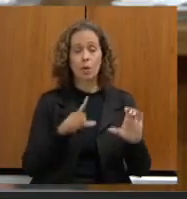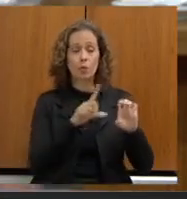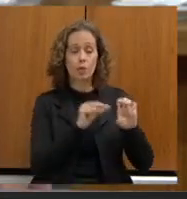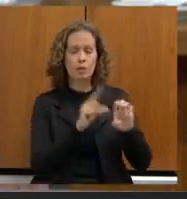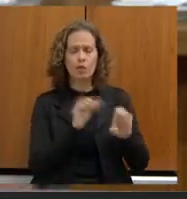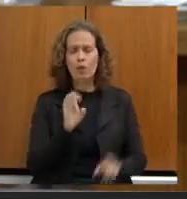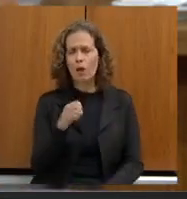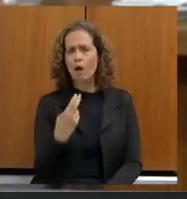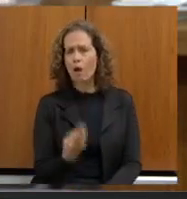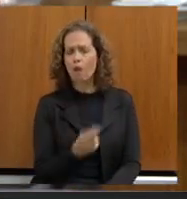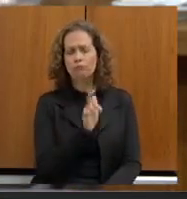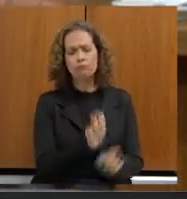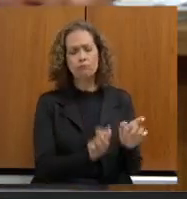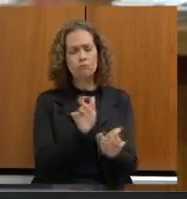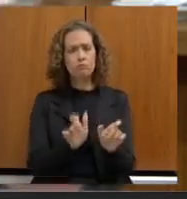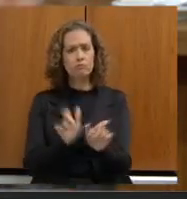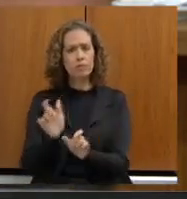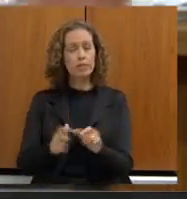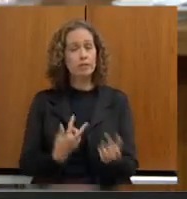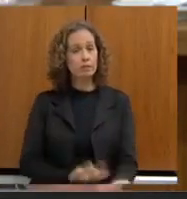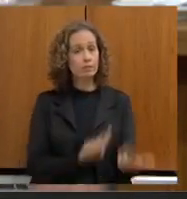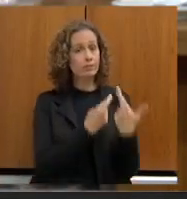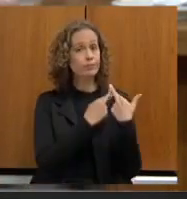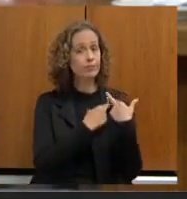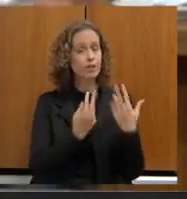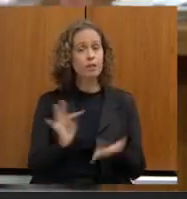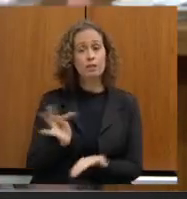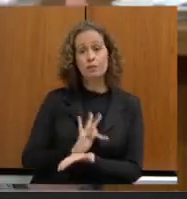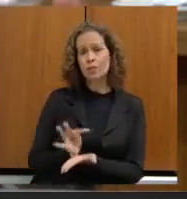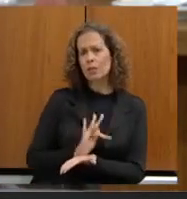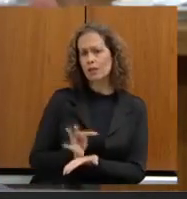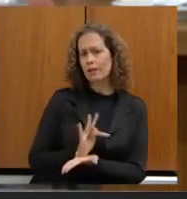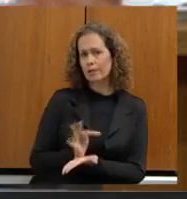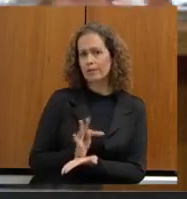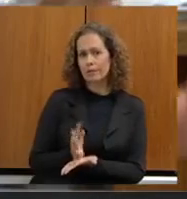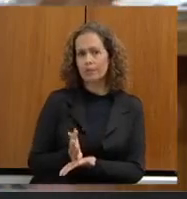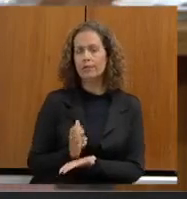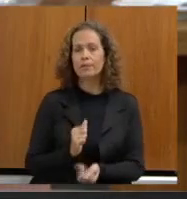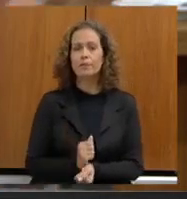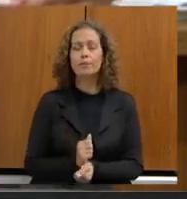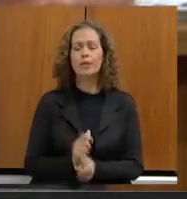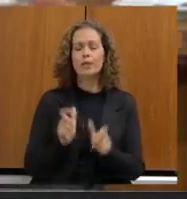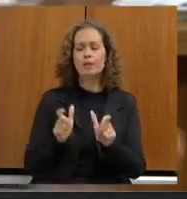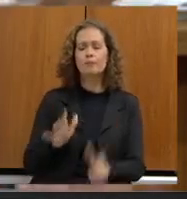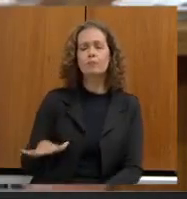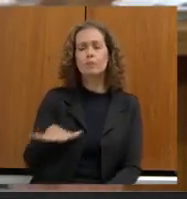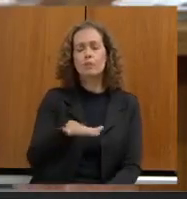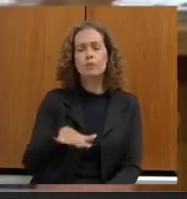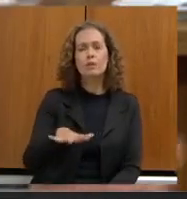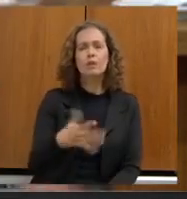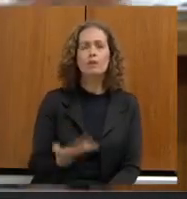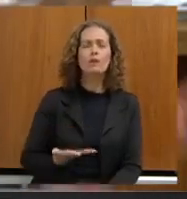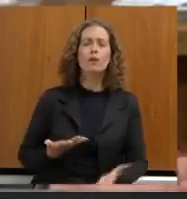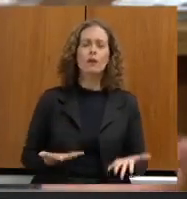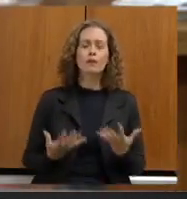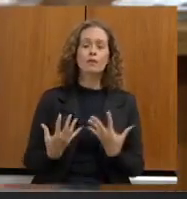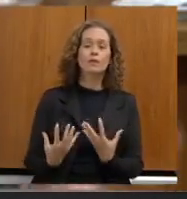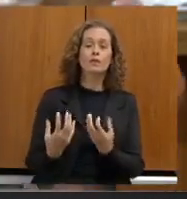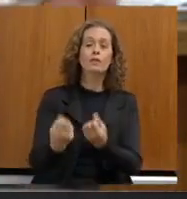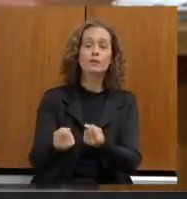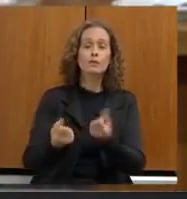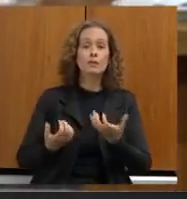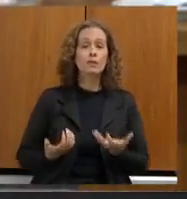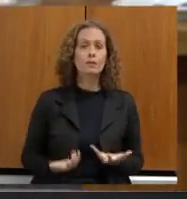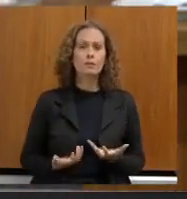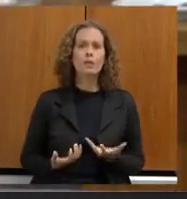o aqueles que são os responsáveis técnicos por aquele espaço aquele aparelho que vai receber